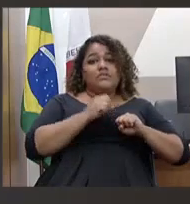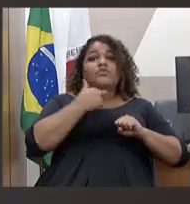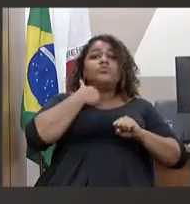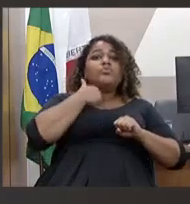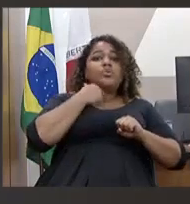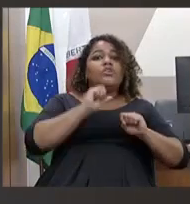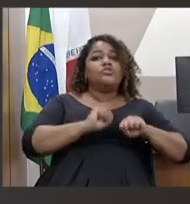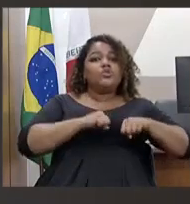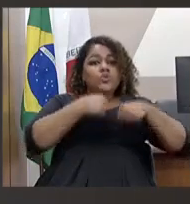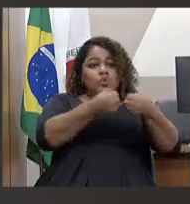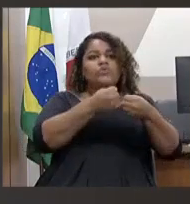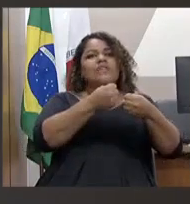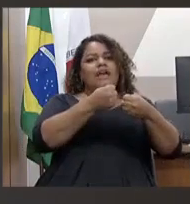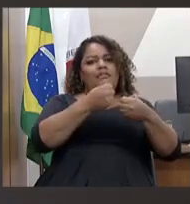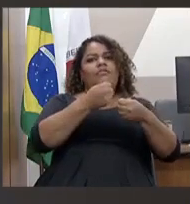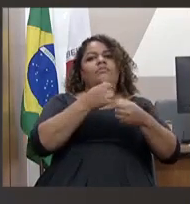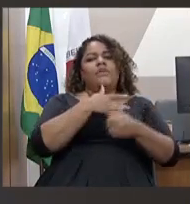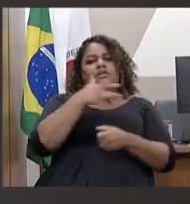do Povo